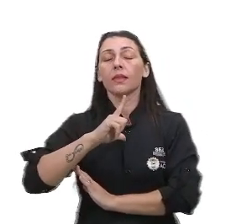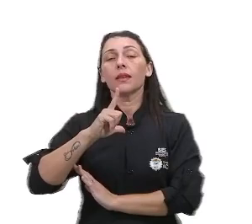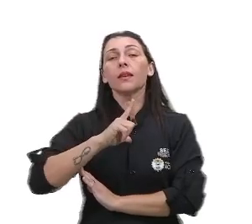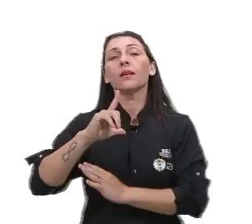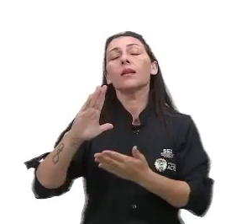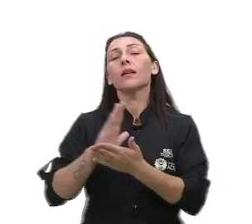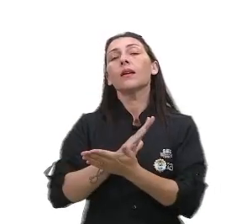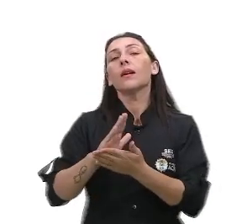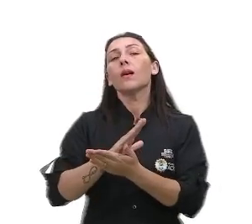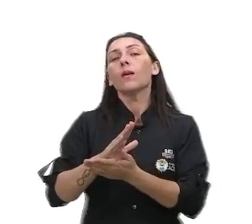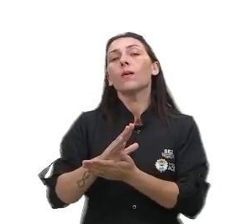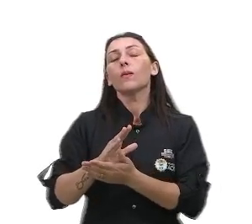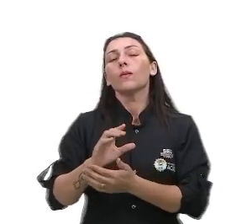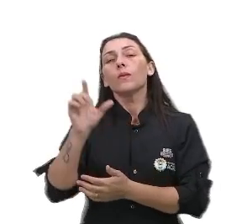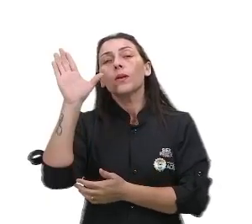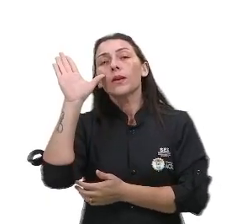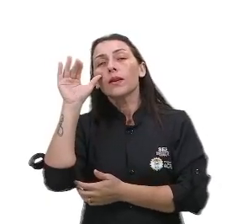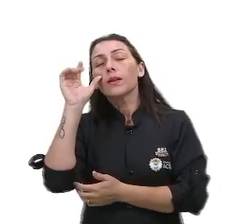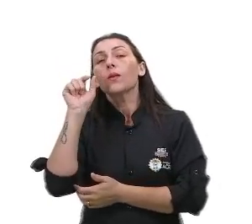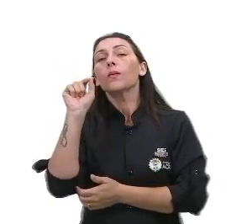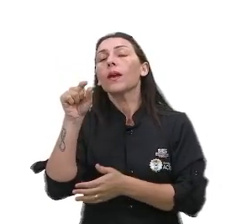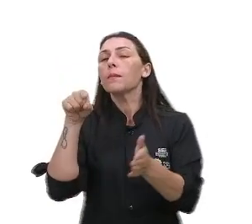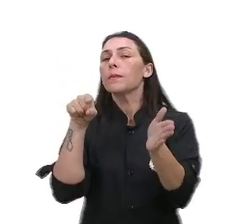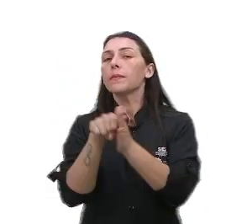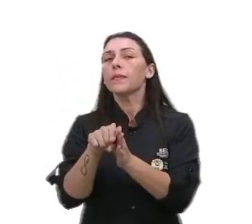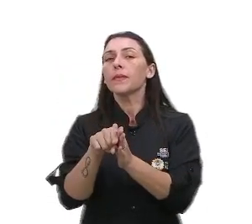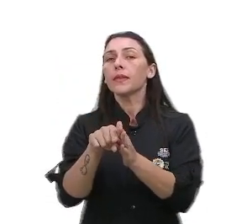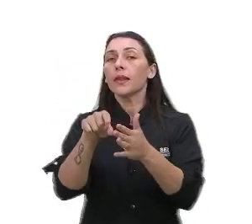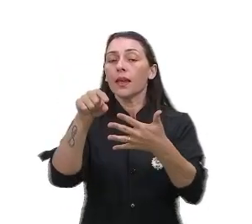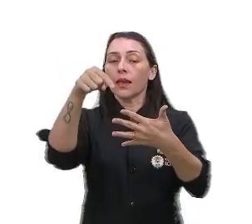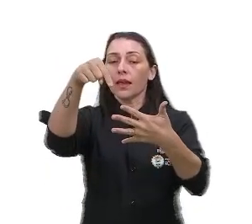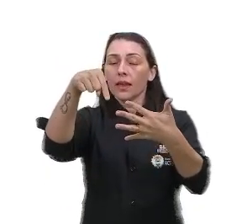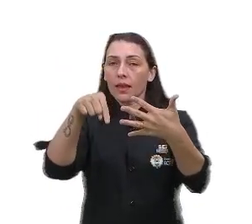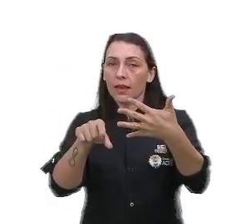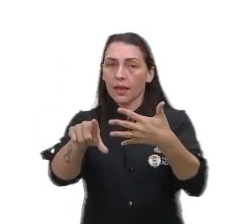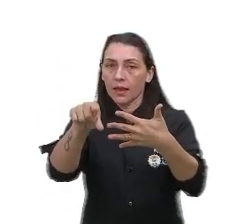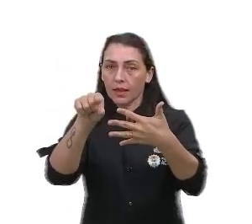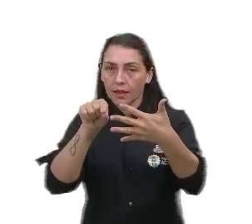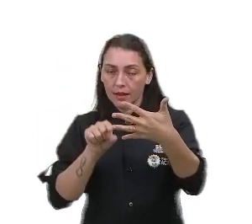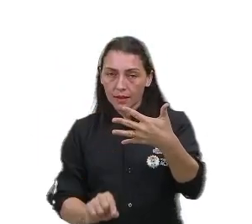bem interessante, ó. A questão diz, as alternativas a seguir